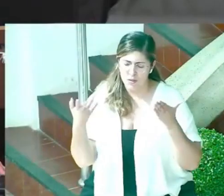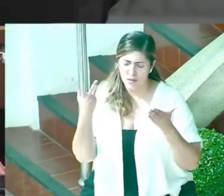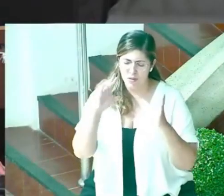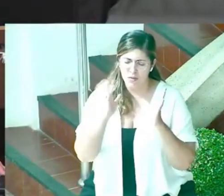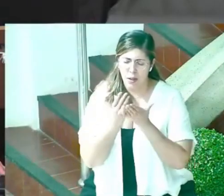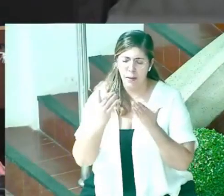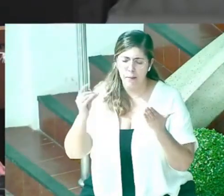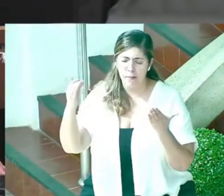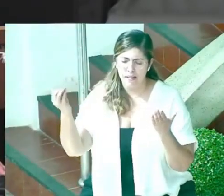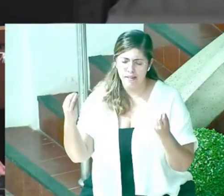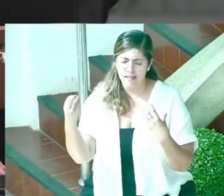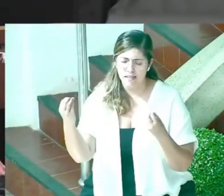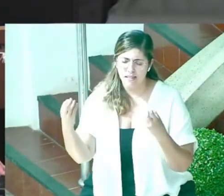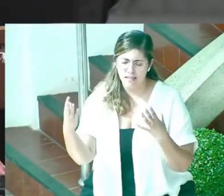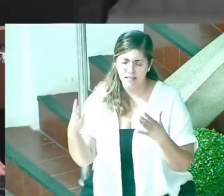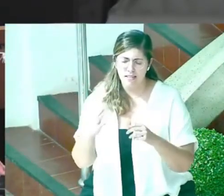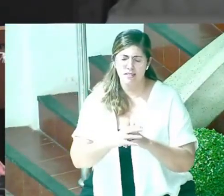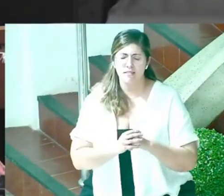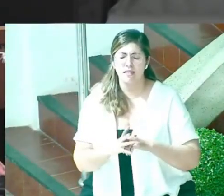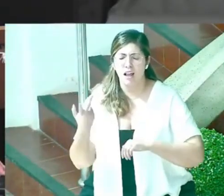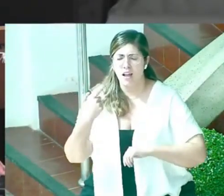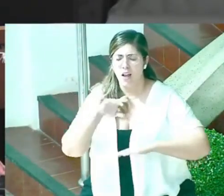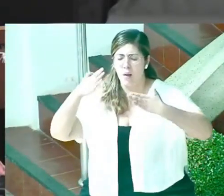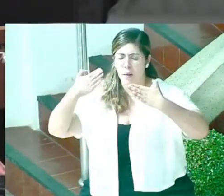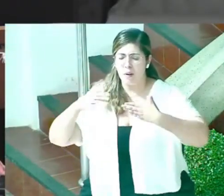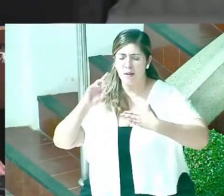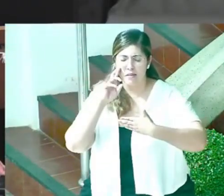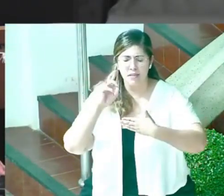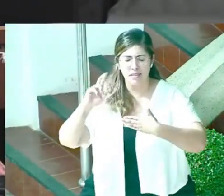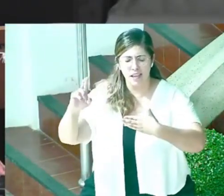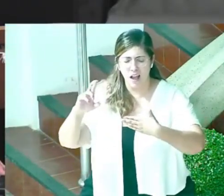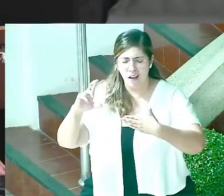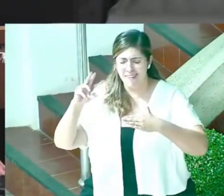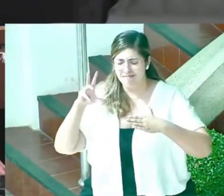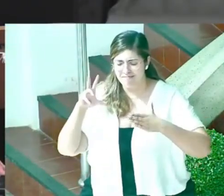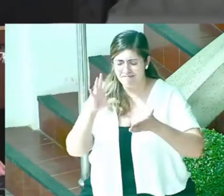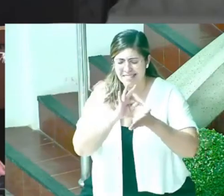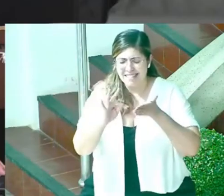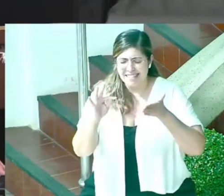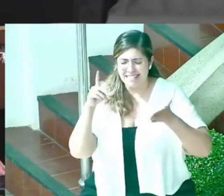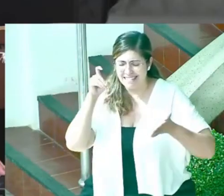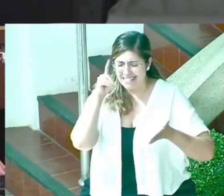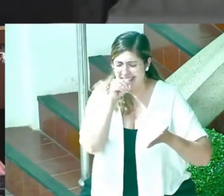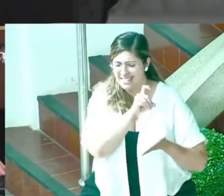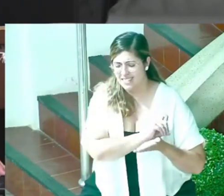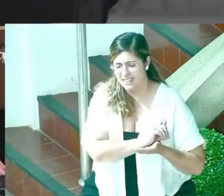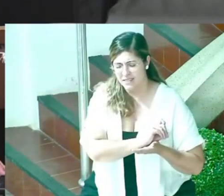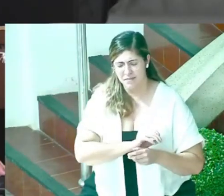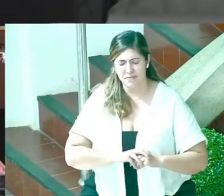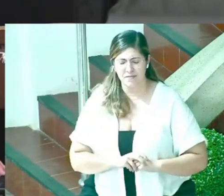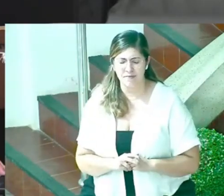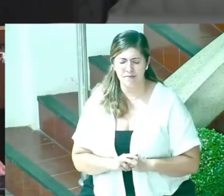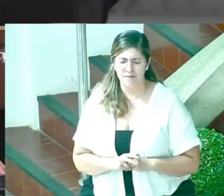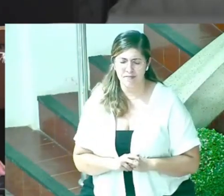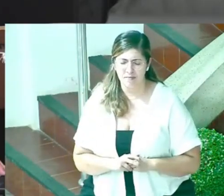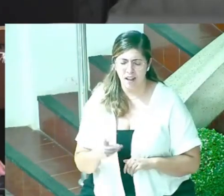E aí você vai desenhar isso, o que aconteceu, mas você vai desenhar também você mesmo,